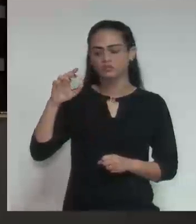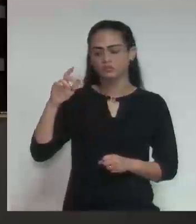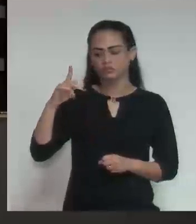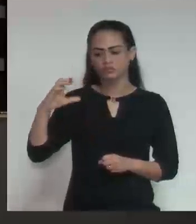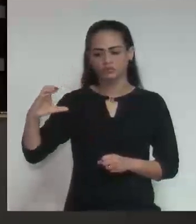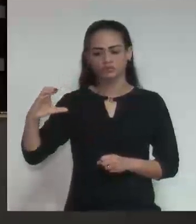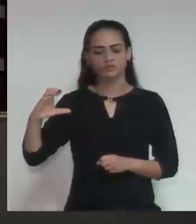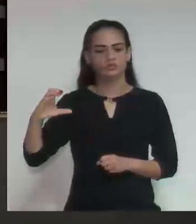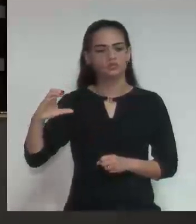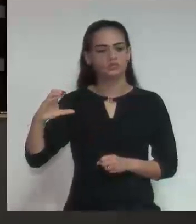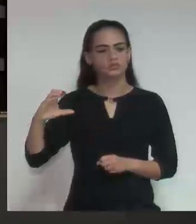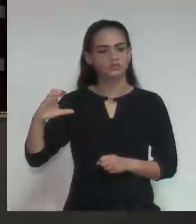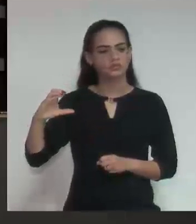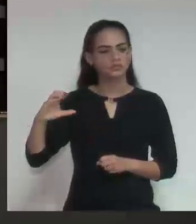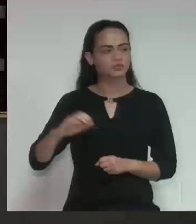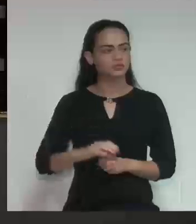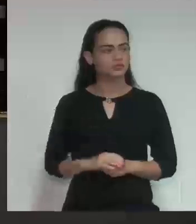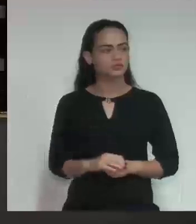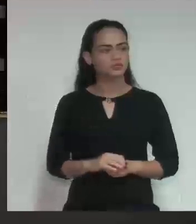PC.